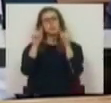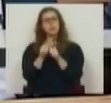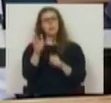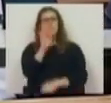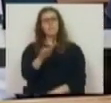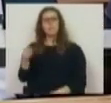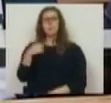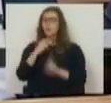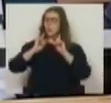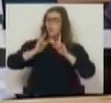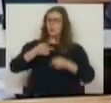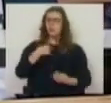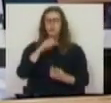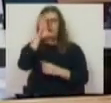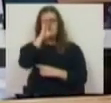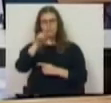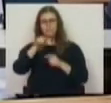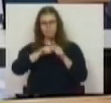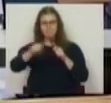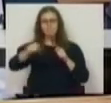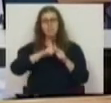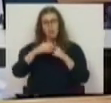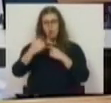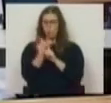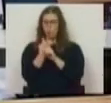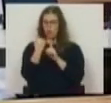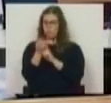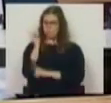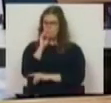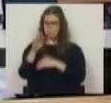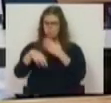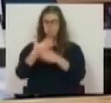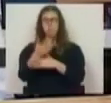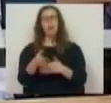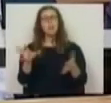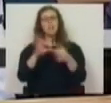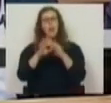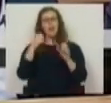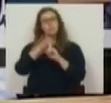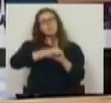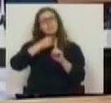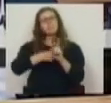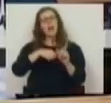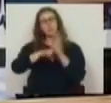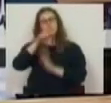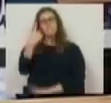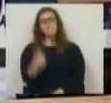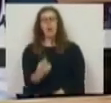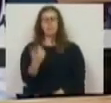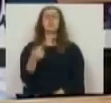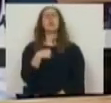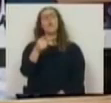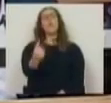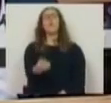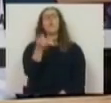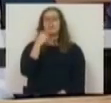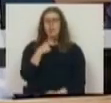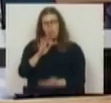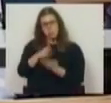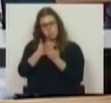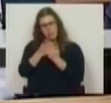No início desta legislatura demos passos importantes no combate à precariedade. Um deles foi a